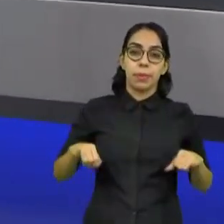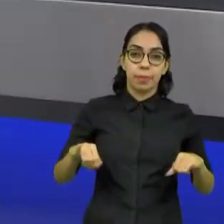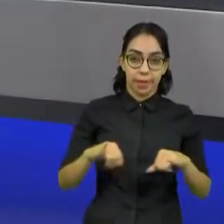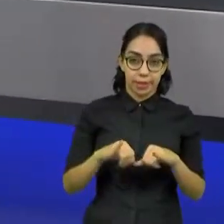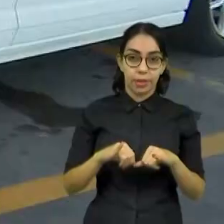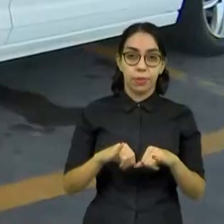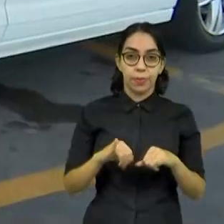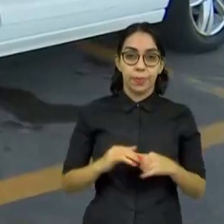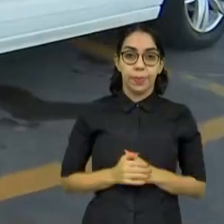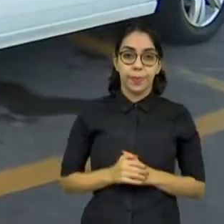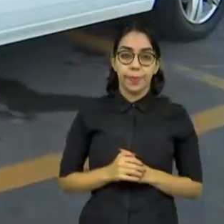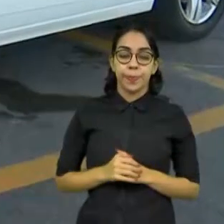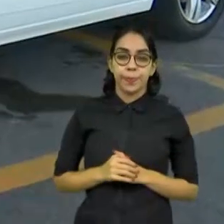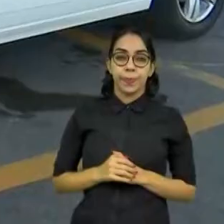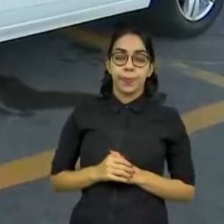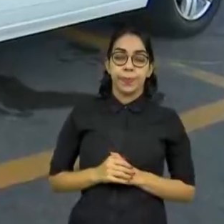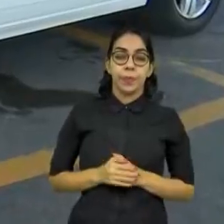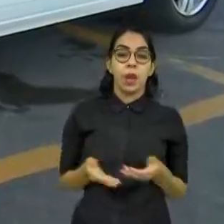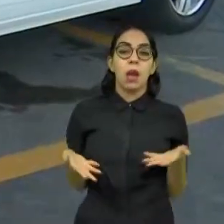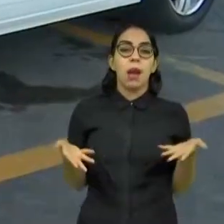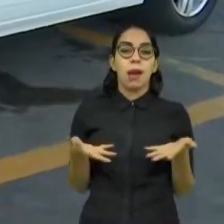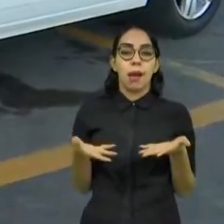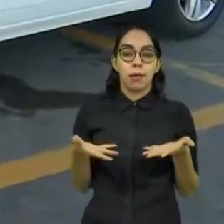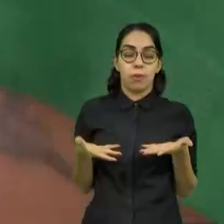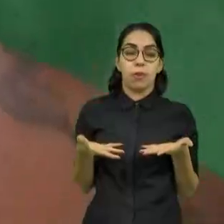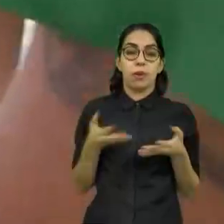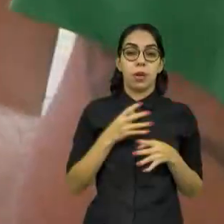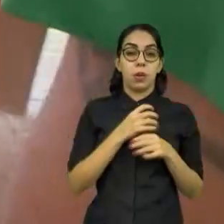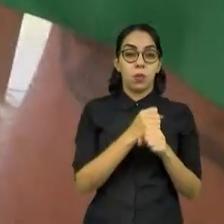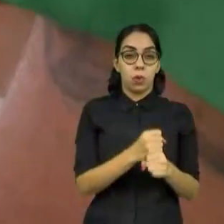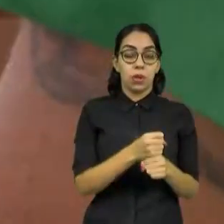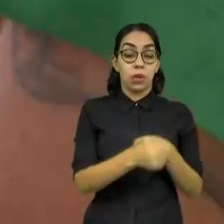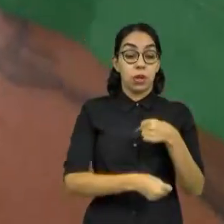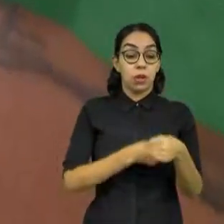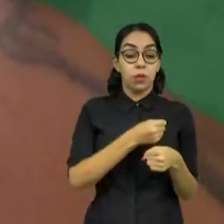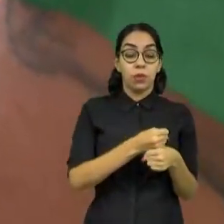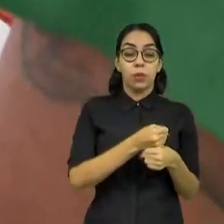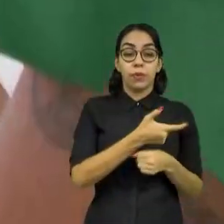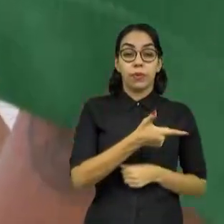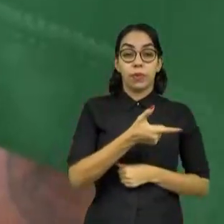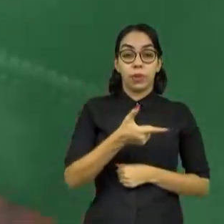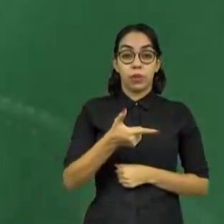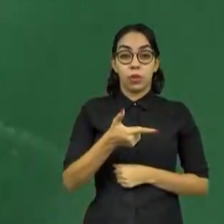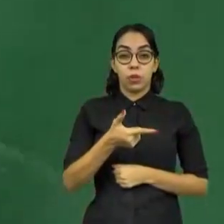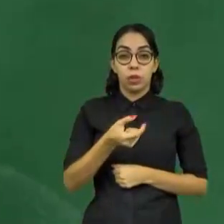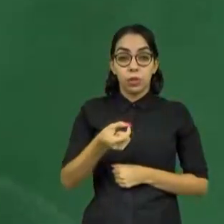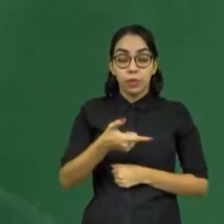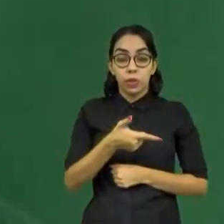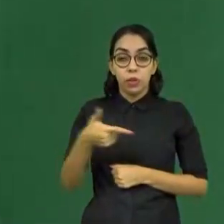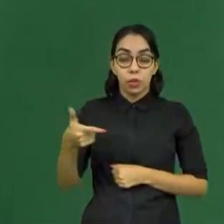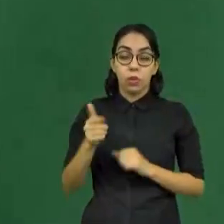supermercados. No acumulado de 2022, o preço do diesel aumentou